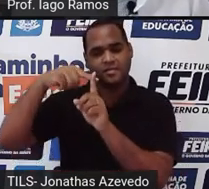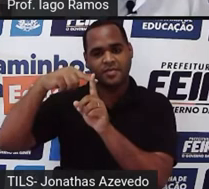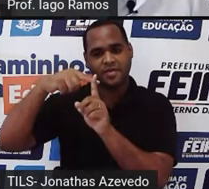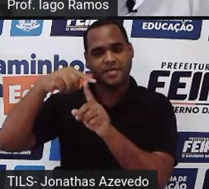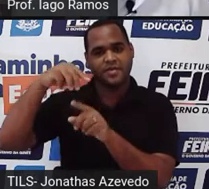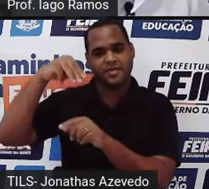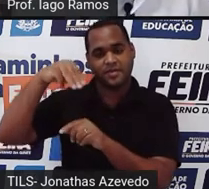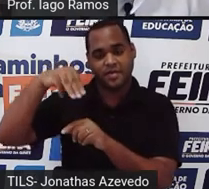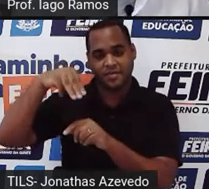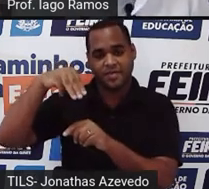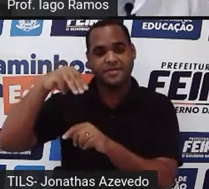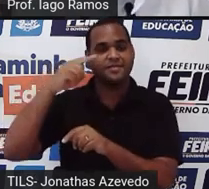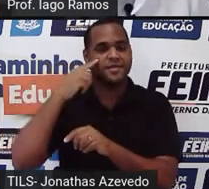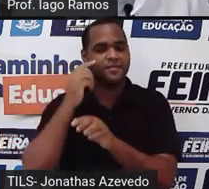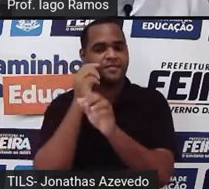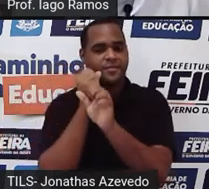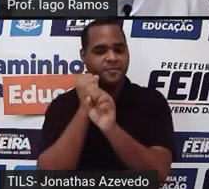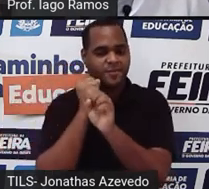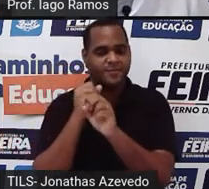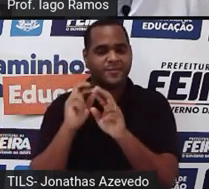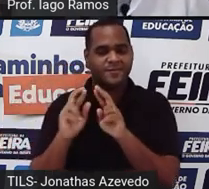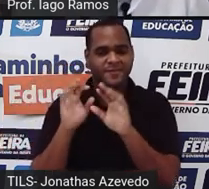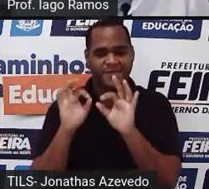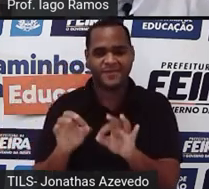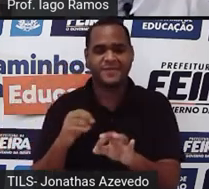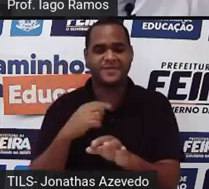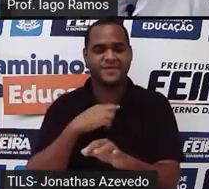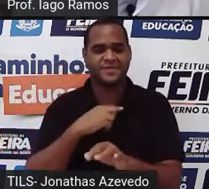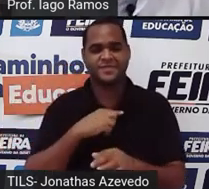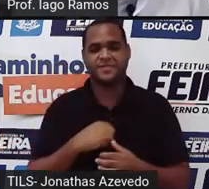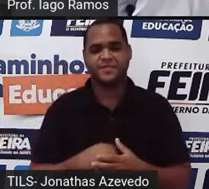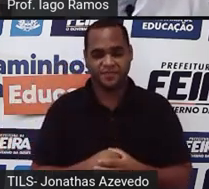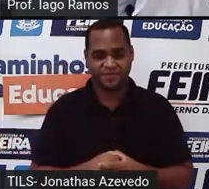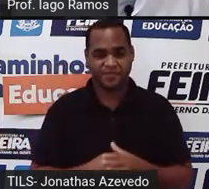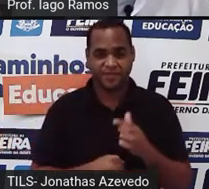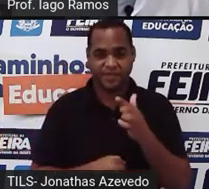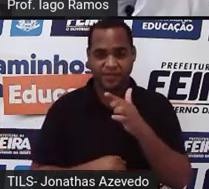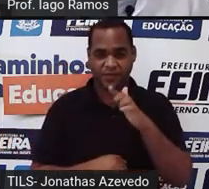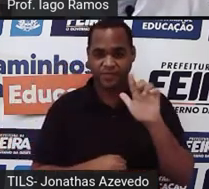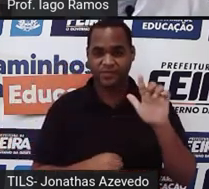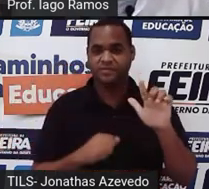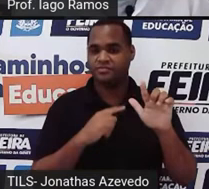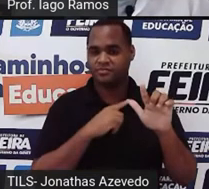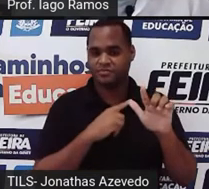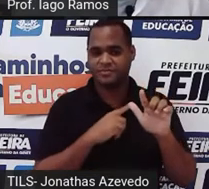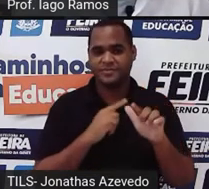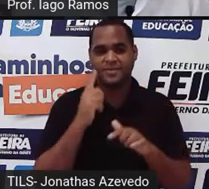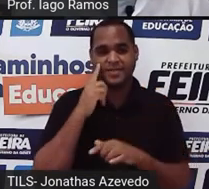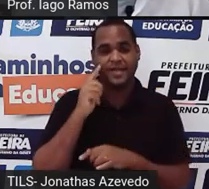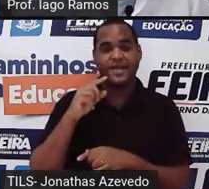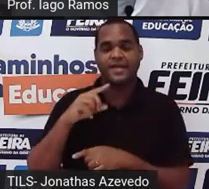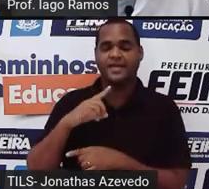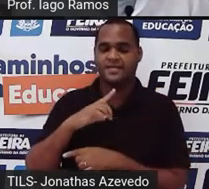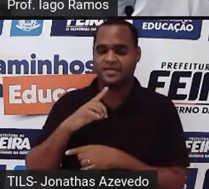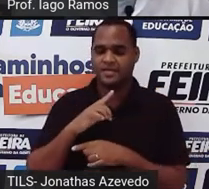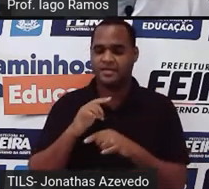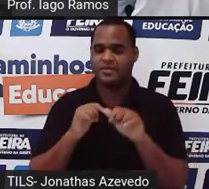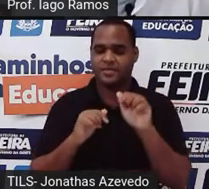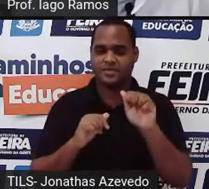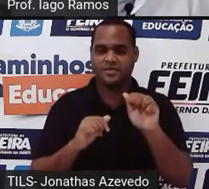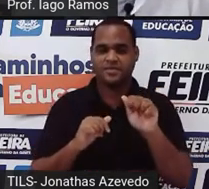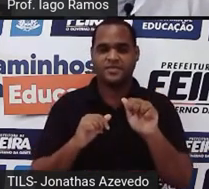e calcular essa última potência, tá? O outro resultado é quando a gente tem uma potência, uma